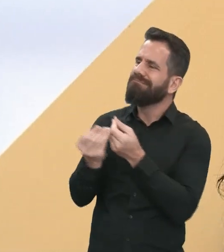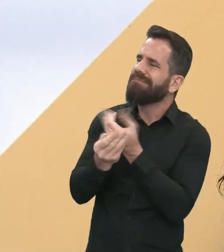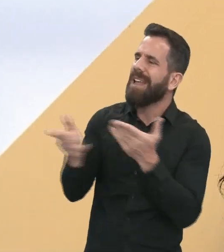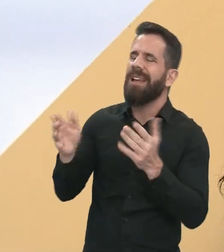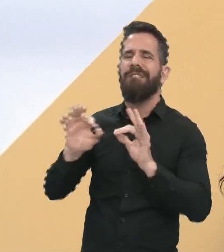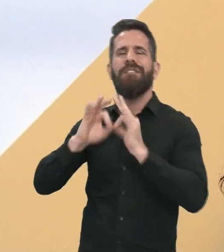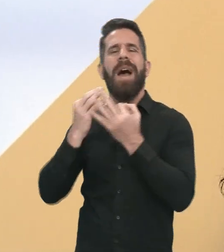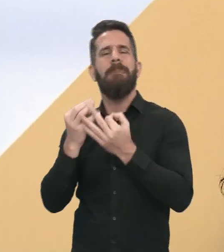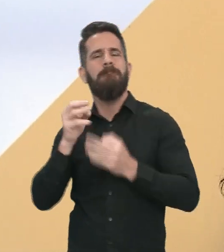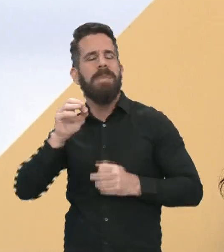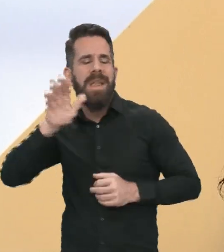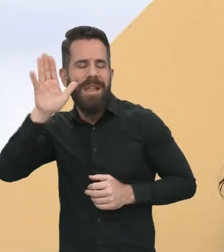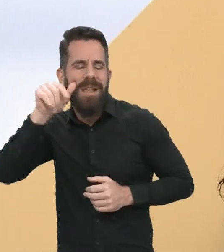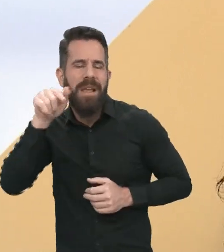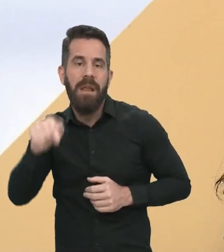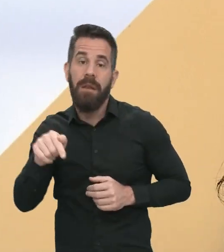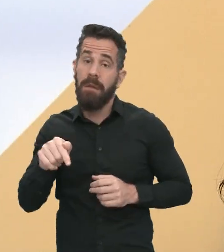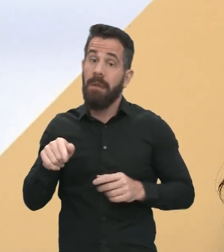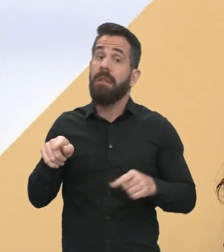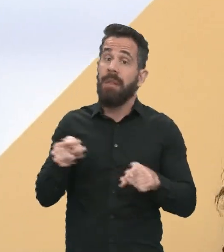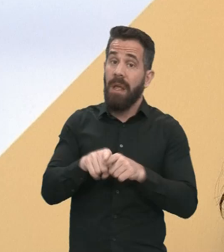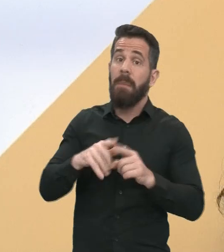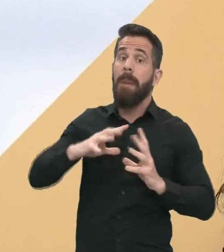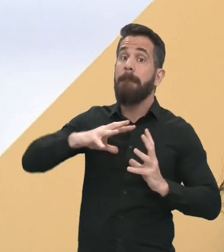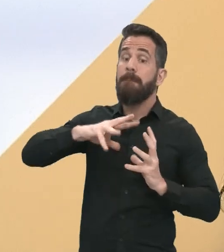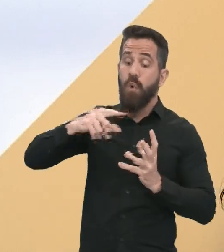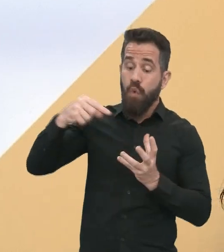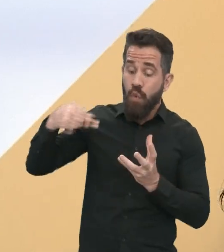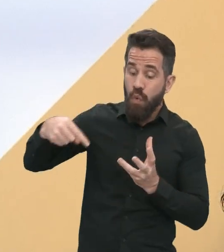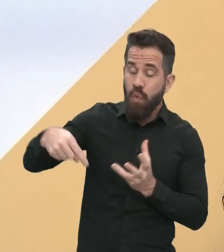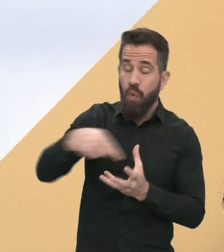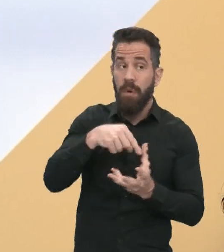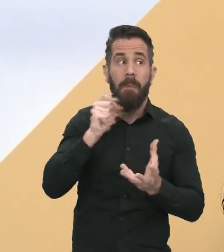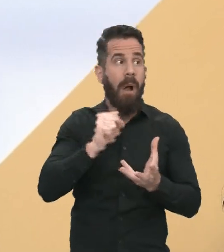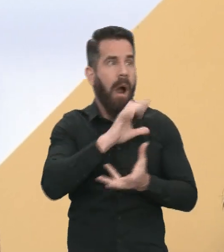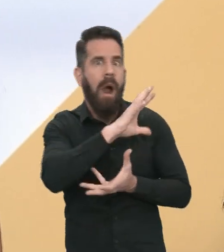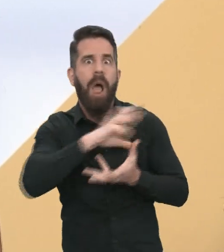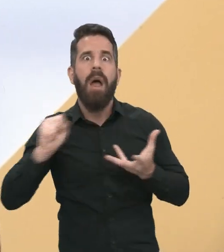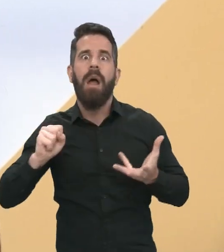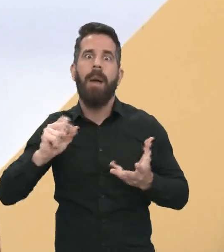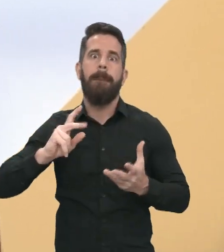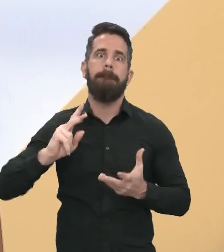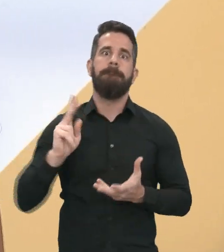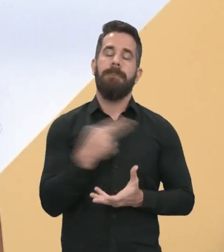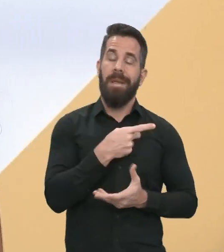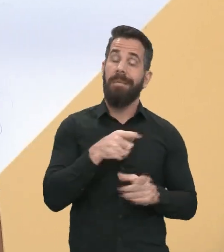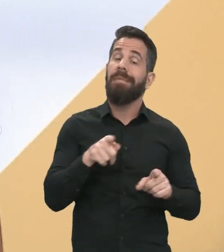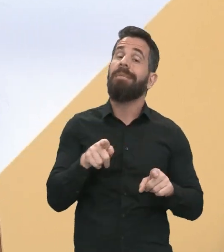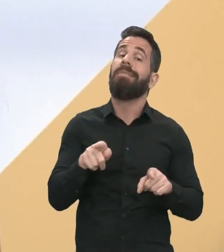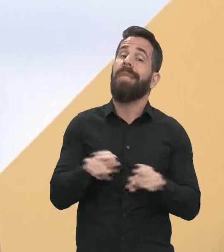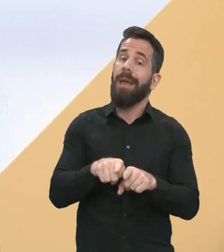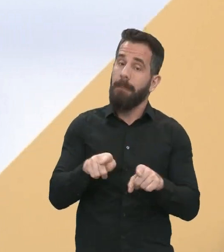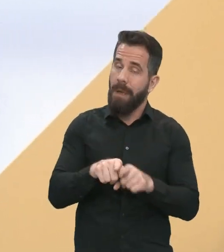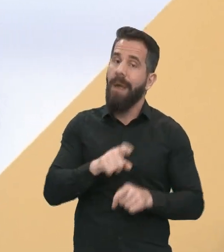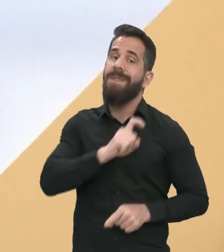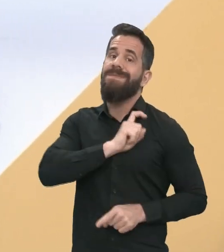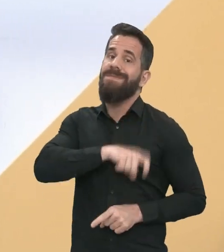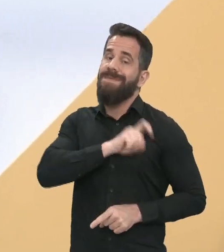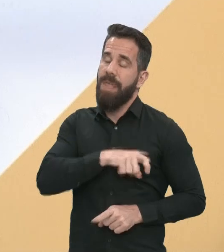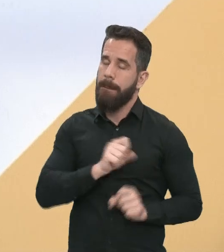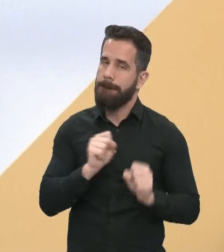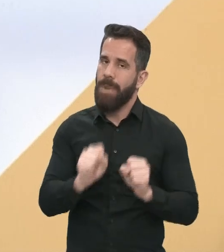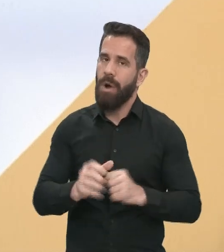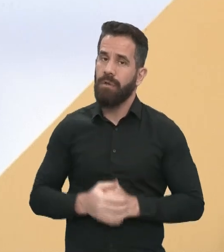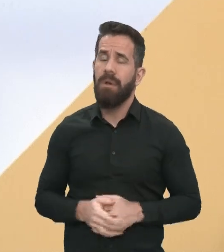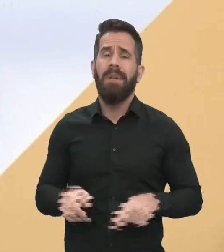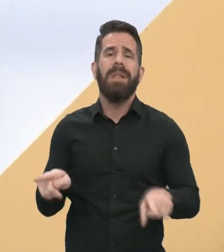do mundo que vai ver esse conteúdo, que pode usar esse conteúdo para coisas negativas também. E é uma exposição também que no futuro